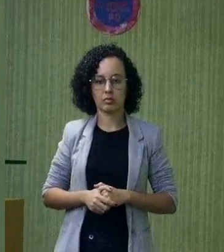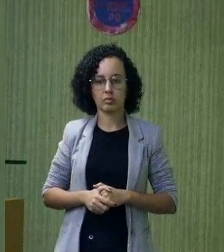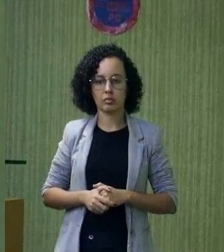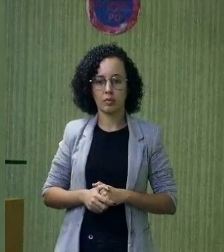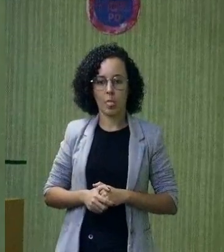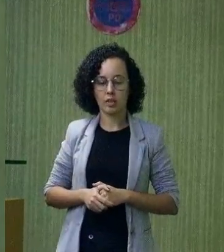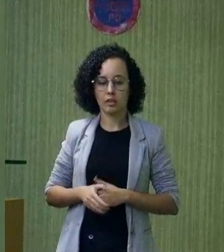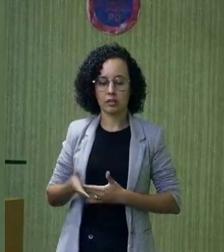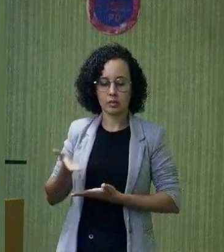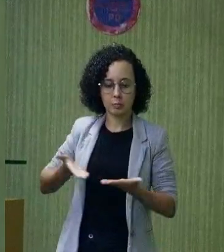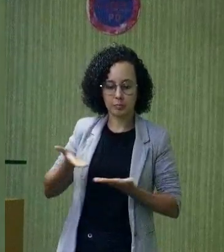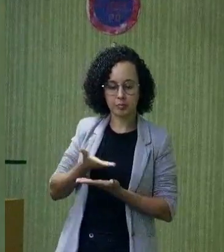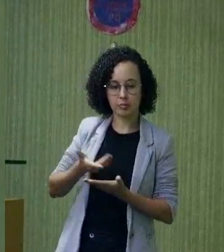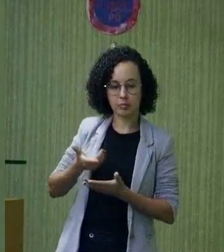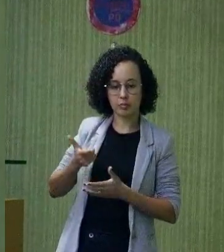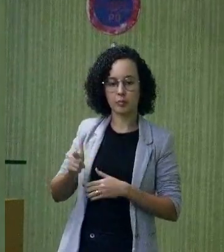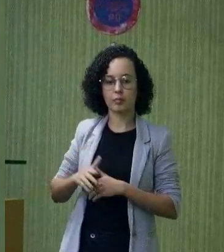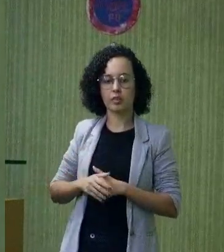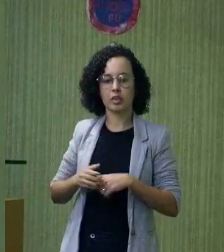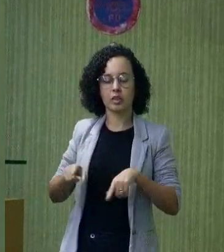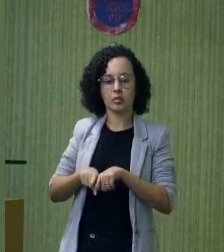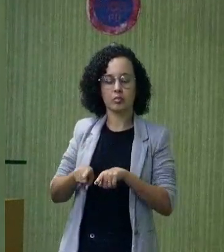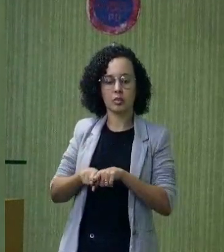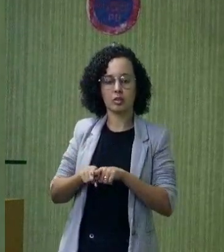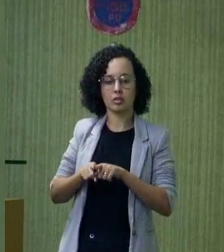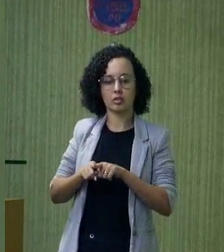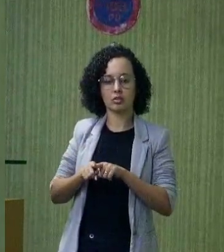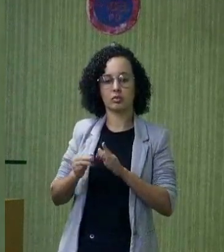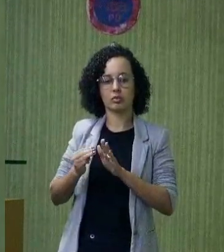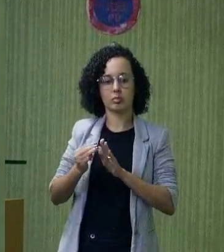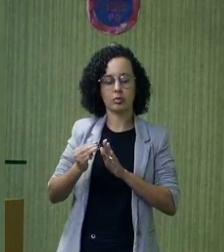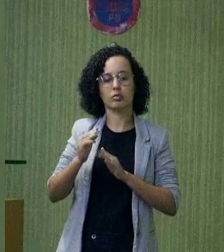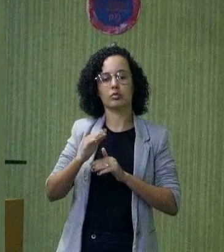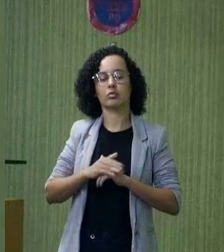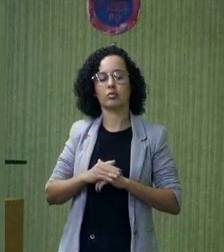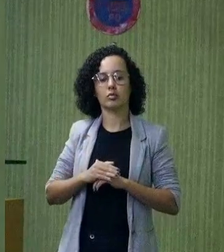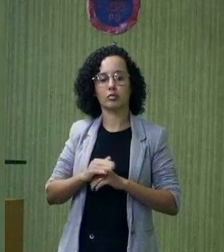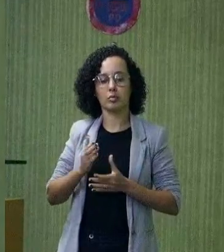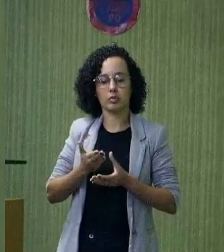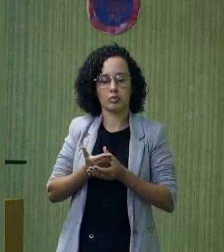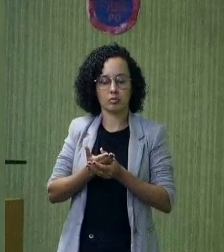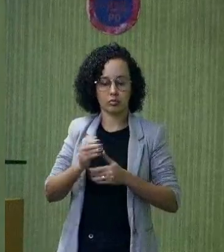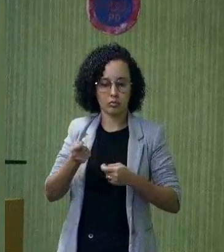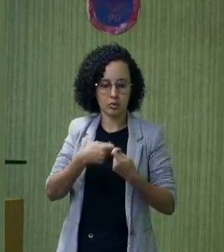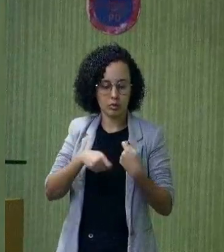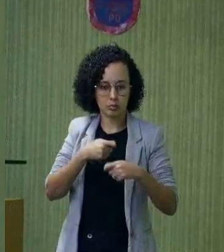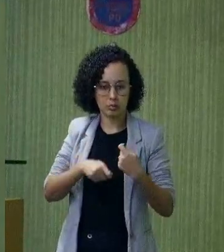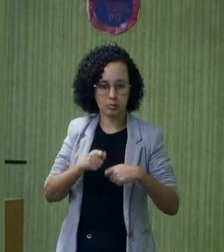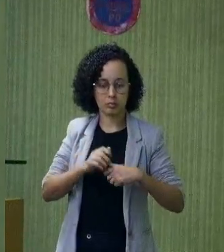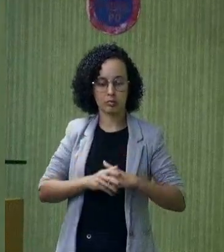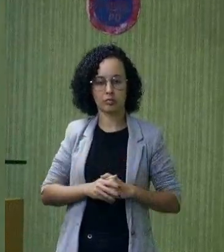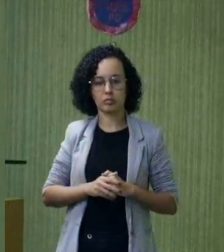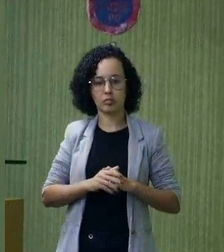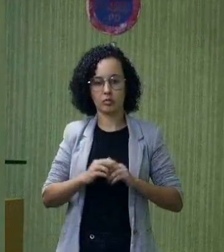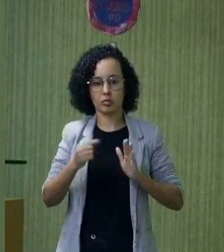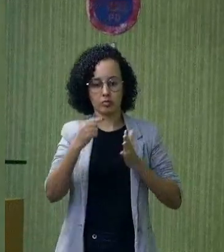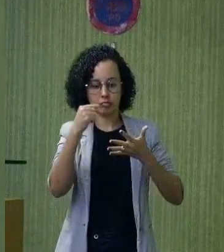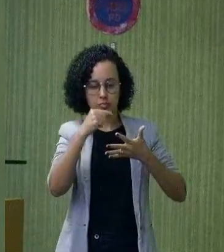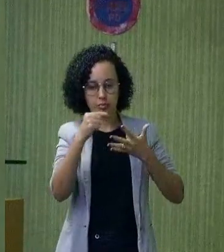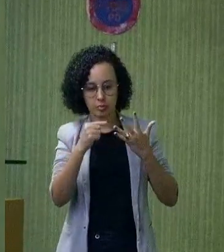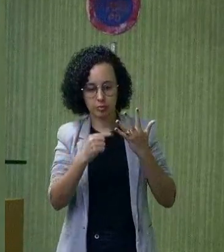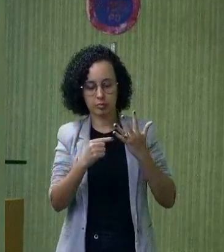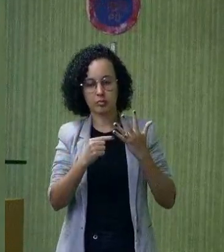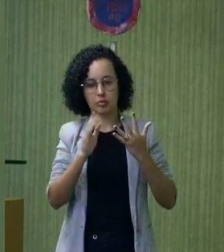demais colegas encaminhamento da minuta de instauração de procedimento administrativo com os fundamentos que nós encaminhamos já para